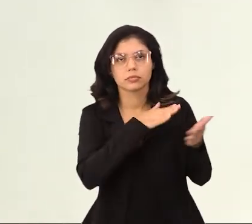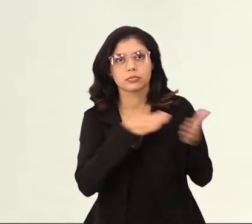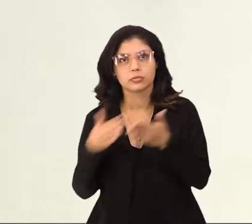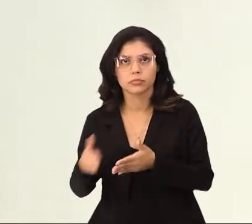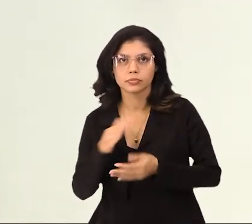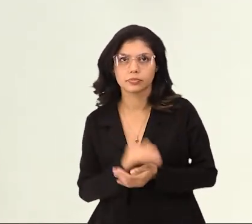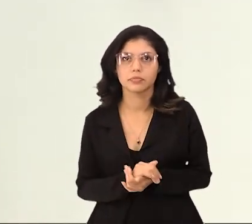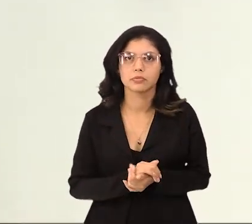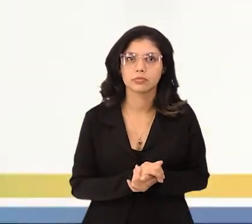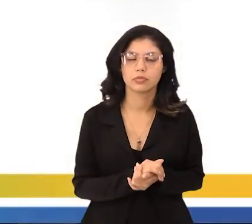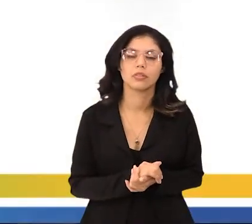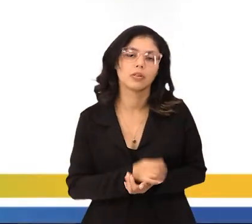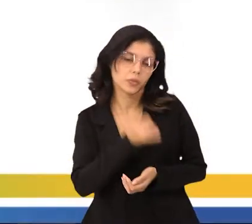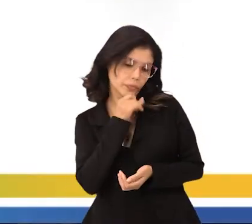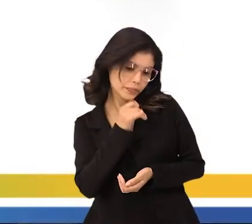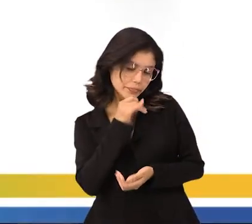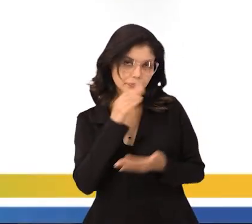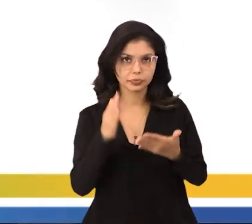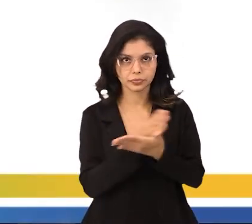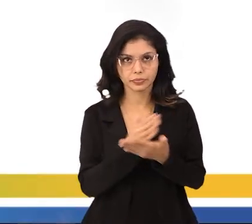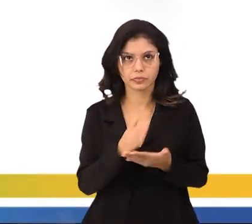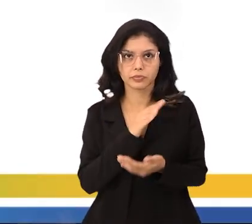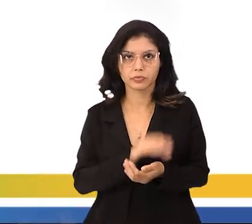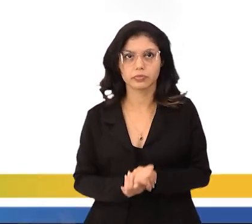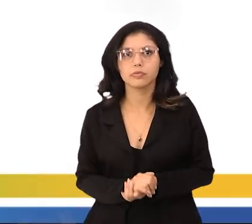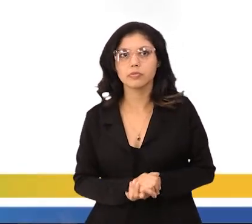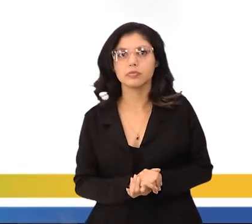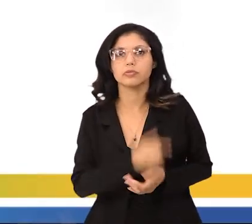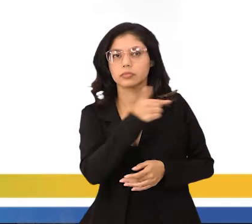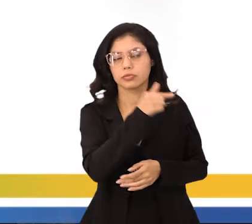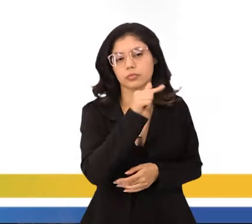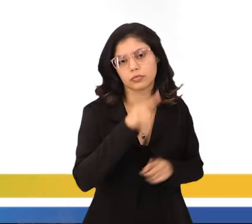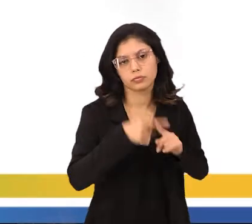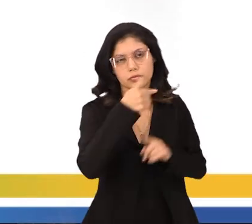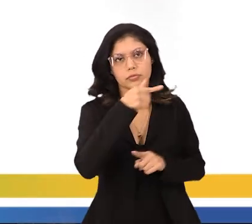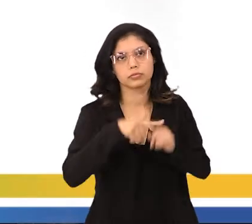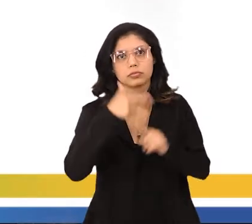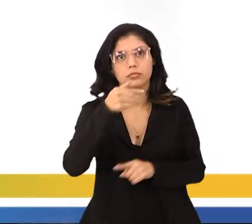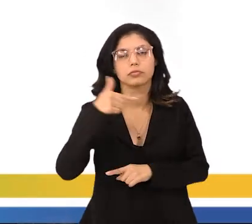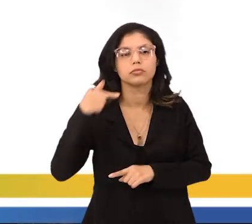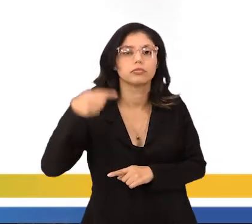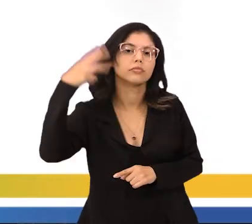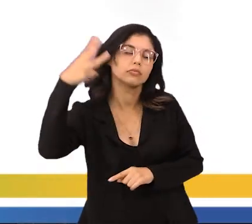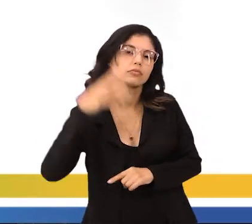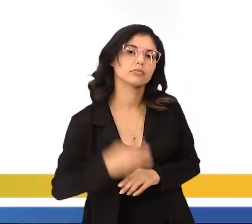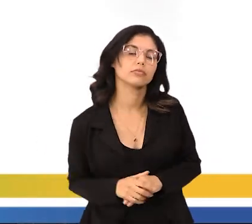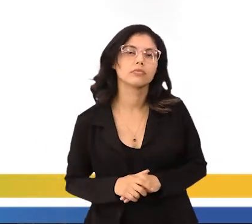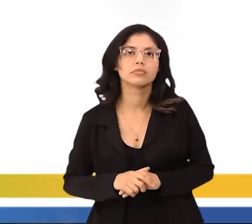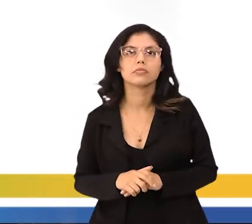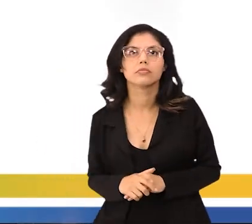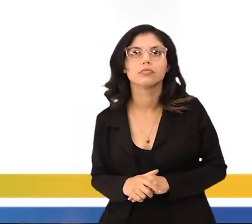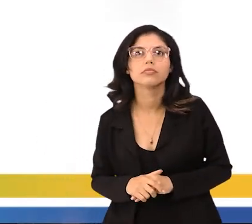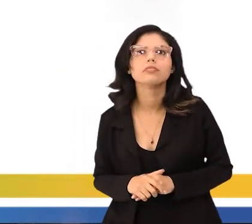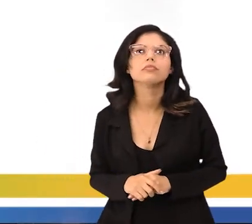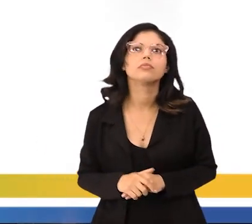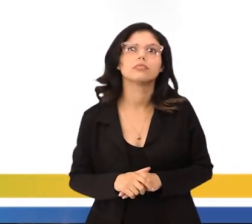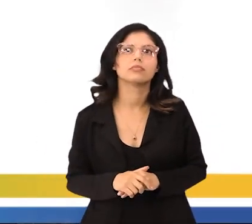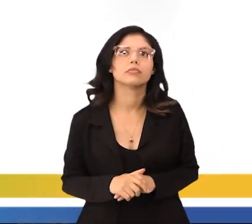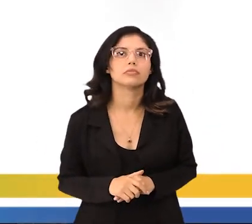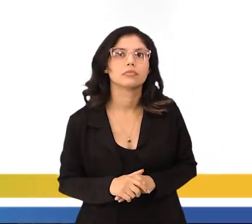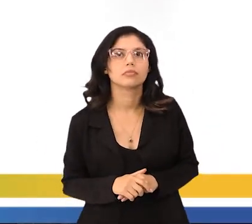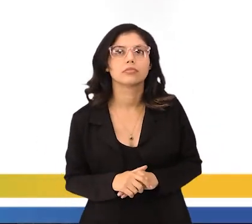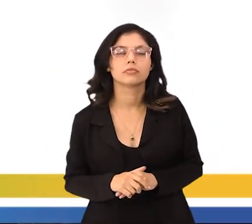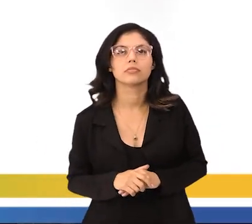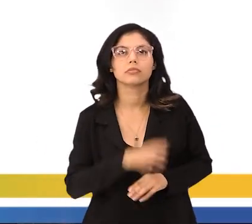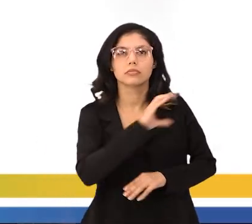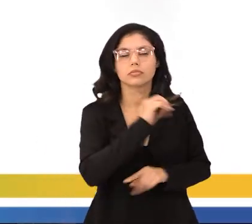de potenciação. E nós temos aqui alguns exemplos. Por exemplo, 7 vezes 7 vezes 7 é 7 ao cubo, né?